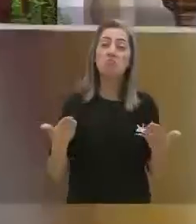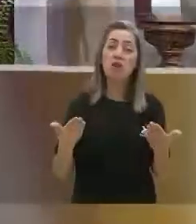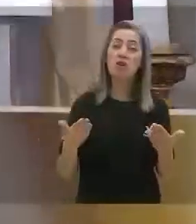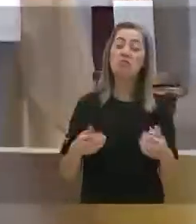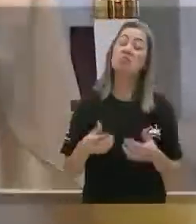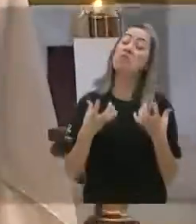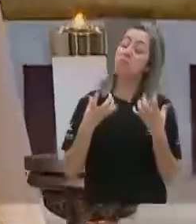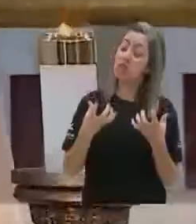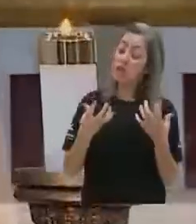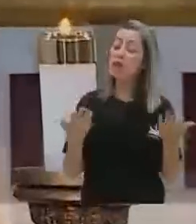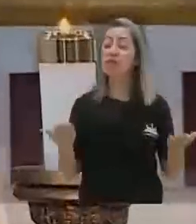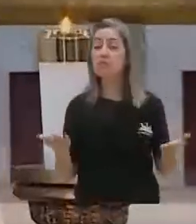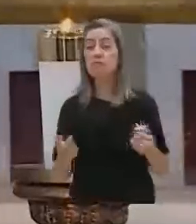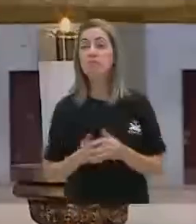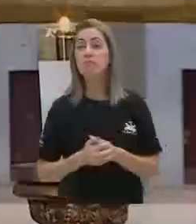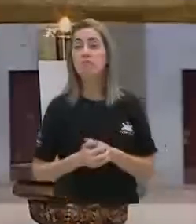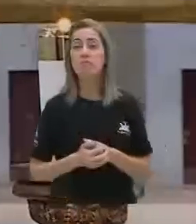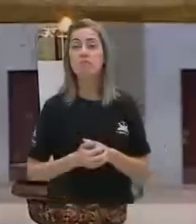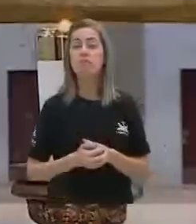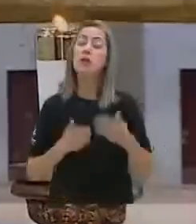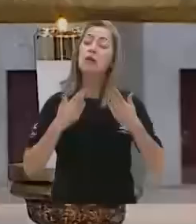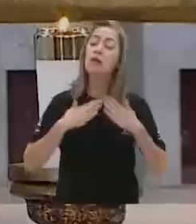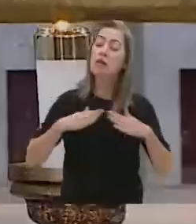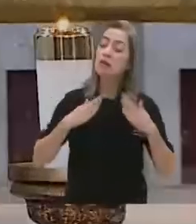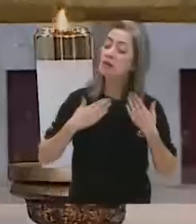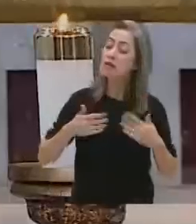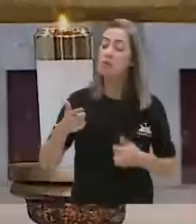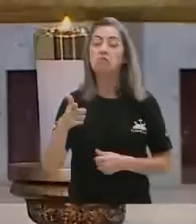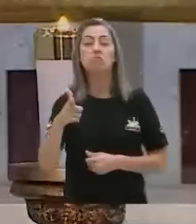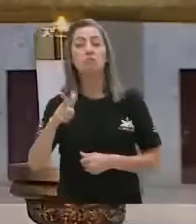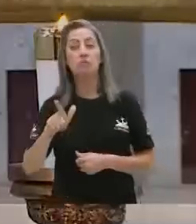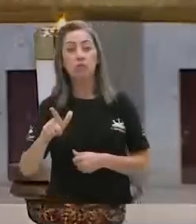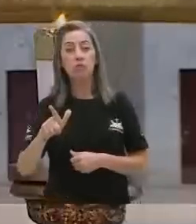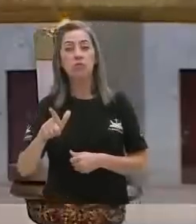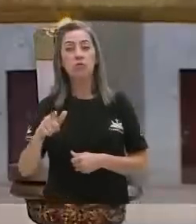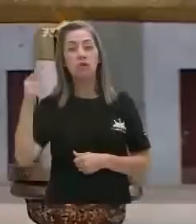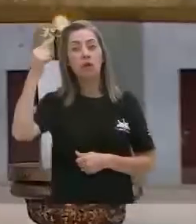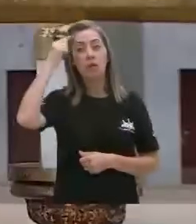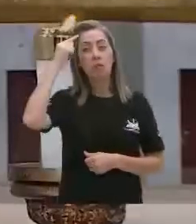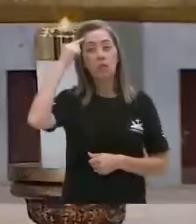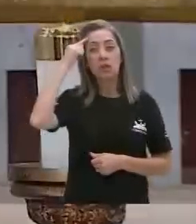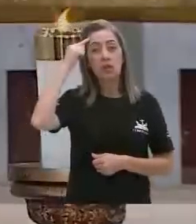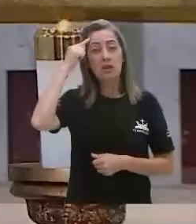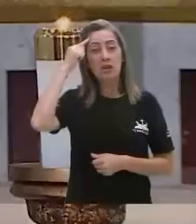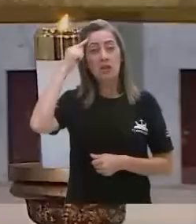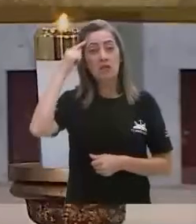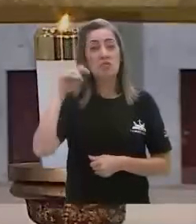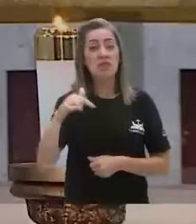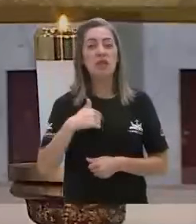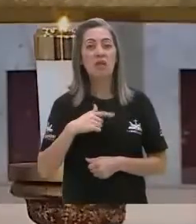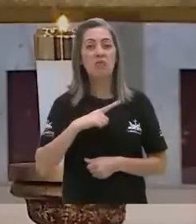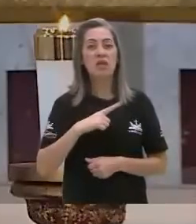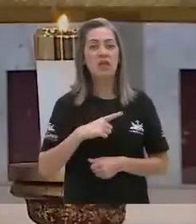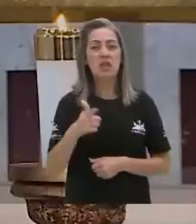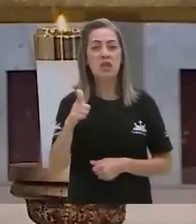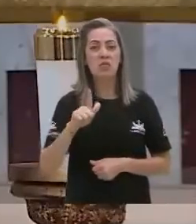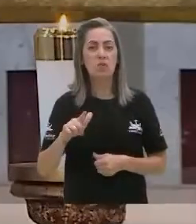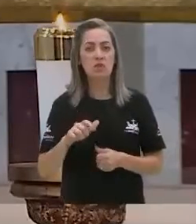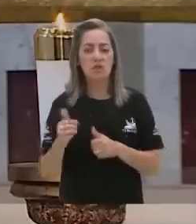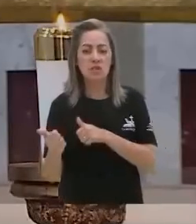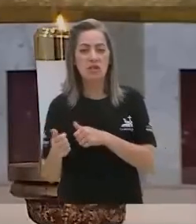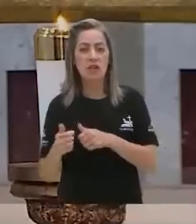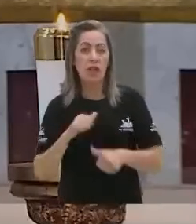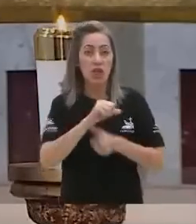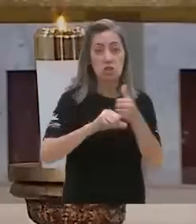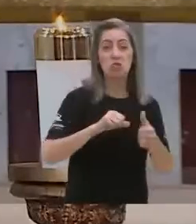convém, agrado os outros pensando que vantagem Maria leva. Uma